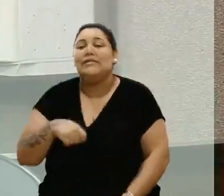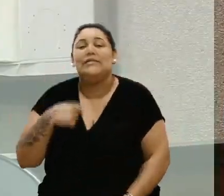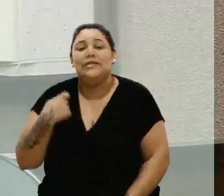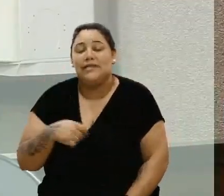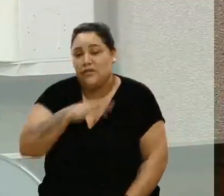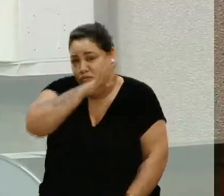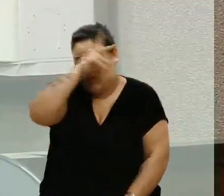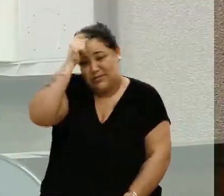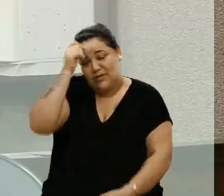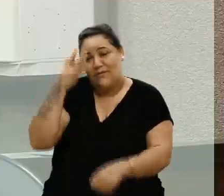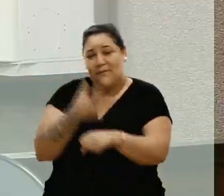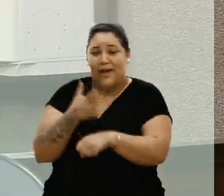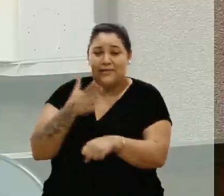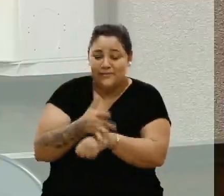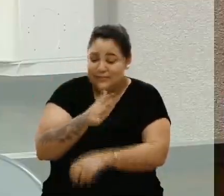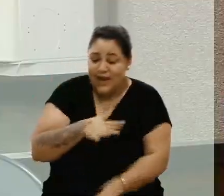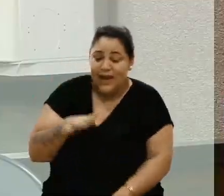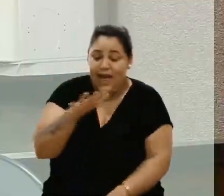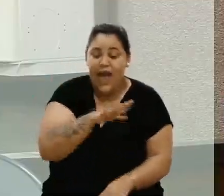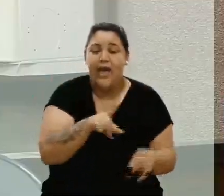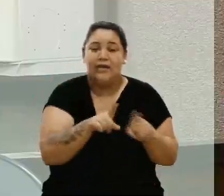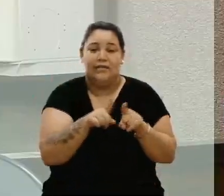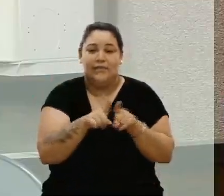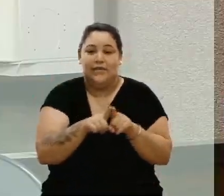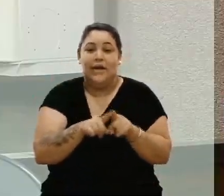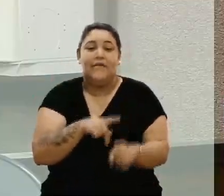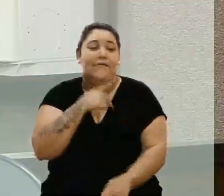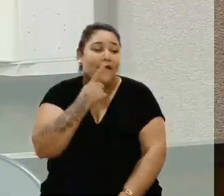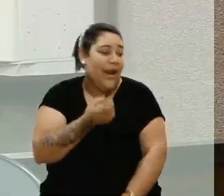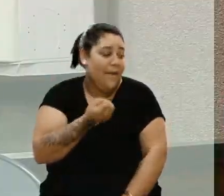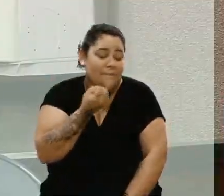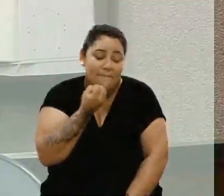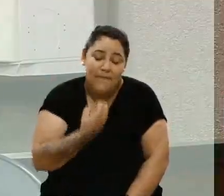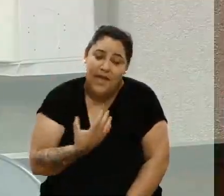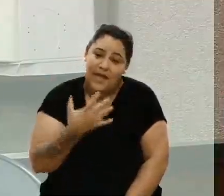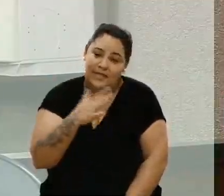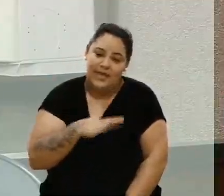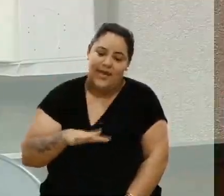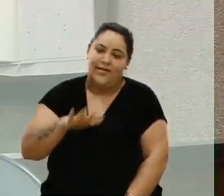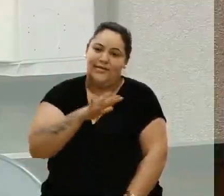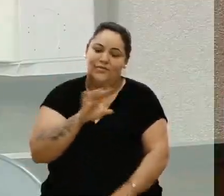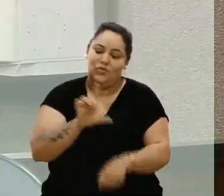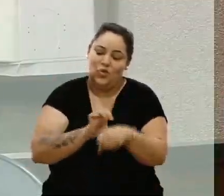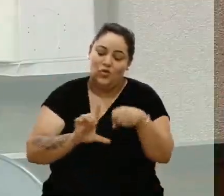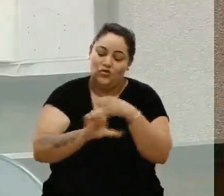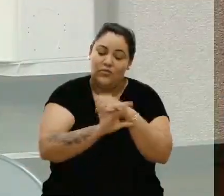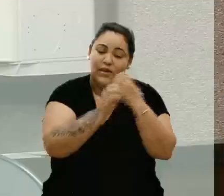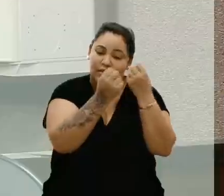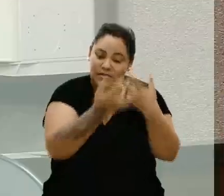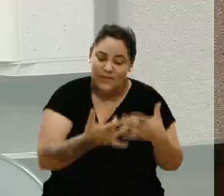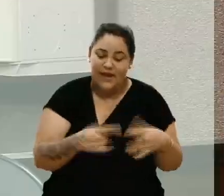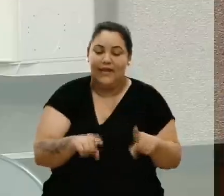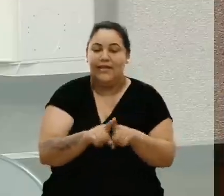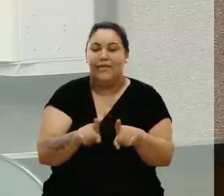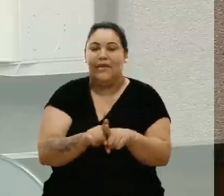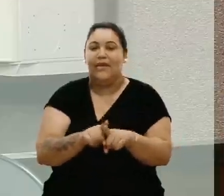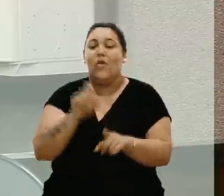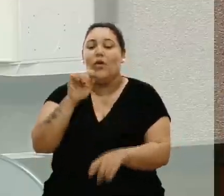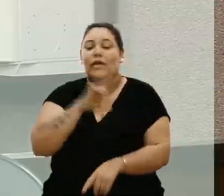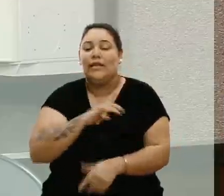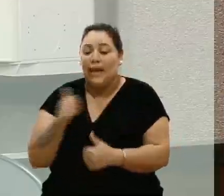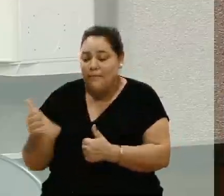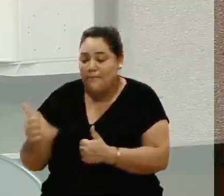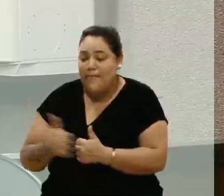intervir naquela área, e falar bem da área, falar bem do loteamento e explicar o que a gente tem próximo e,